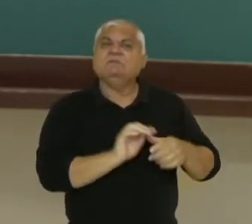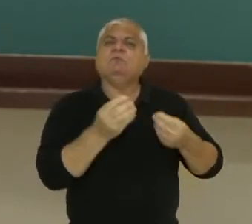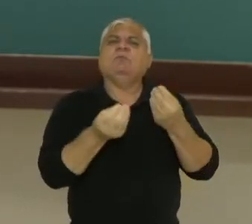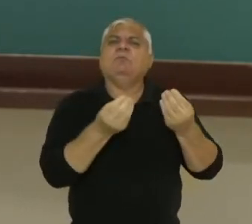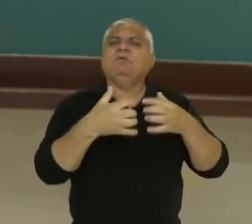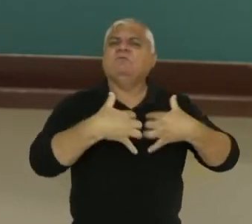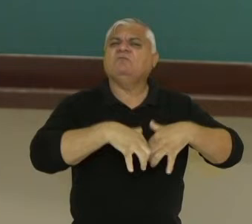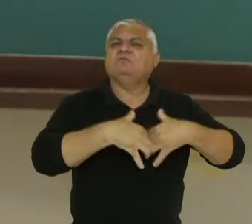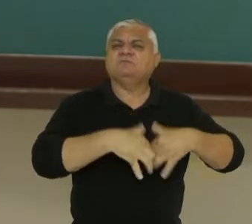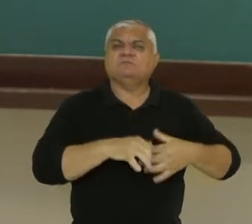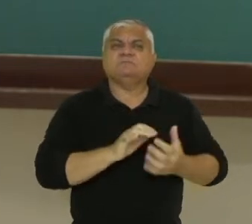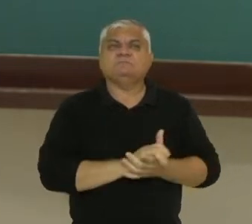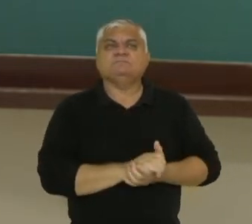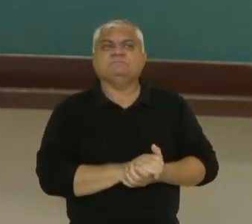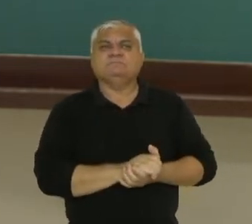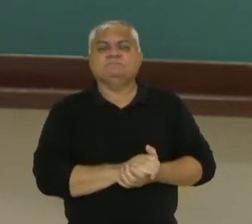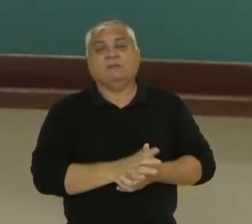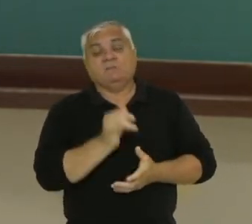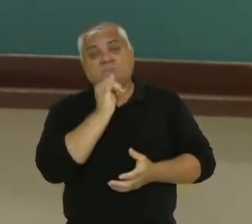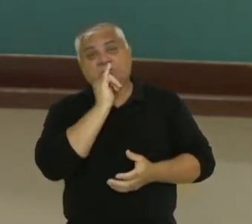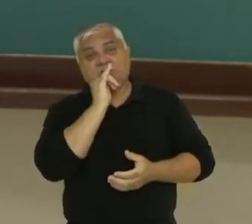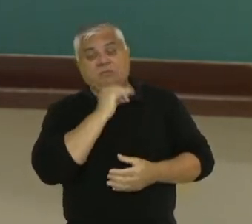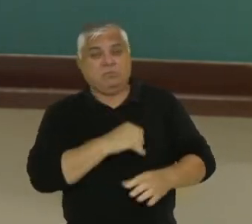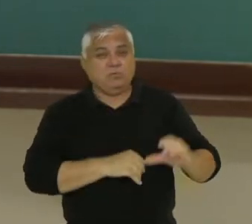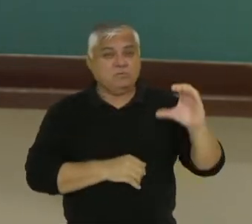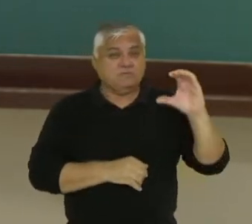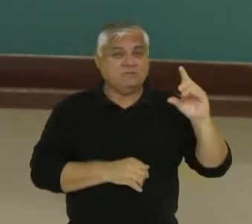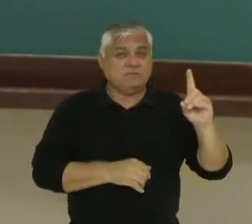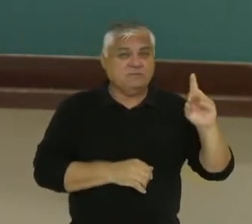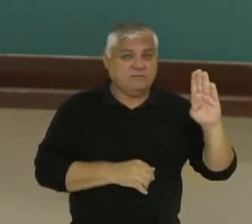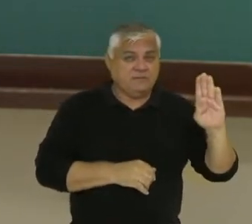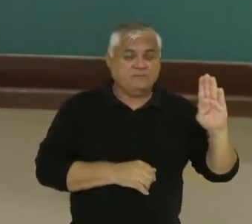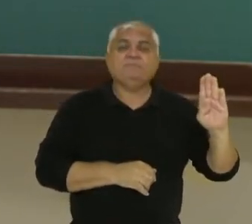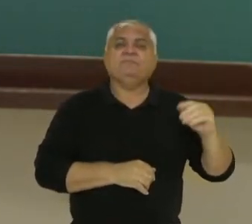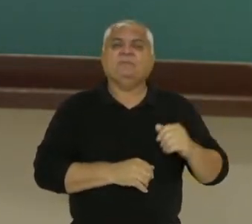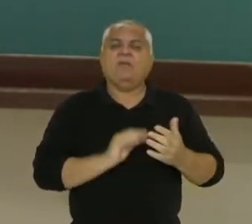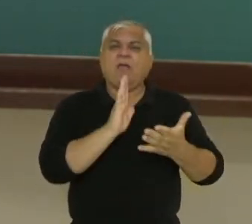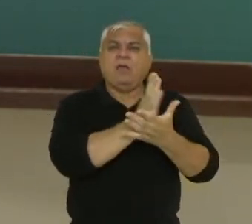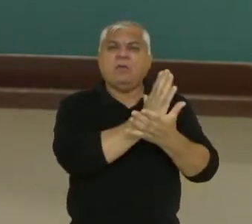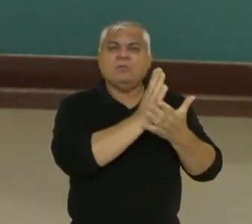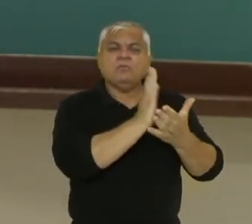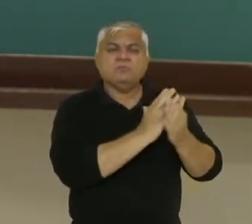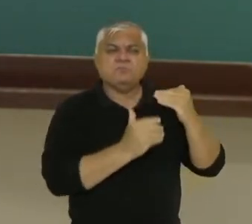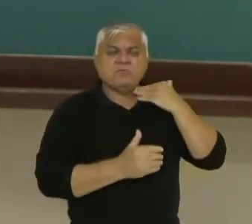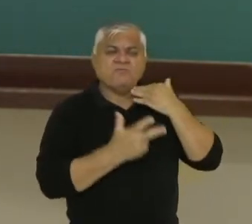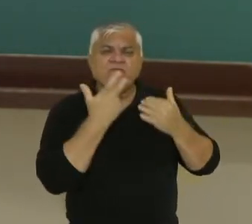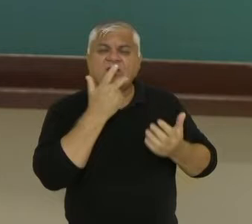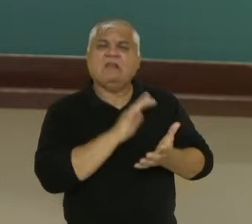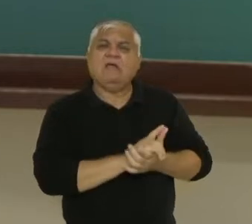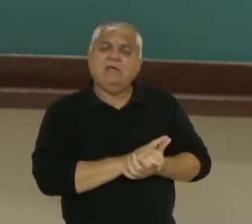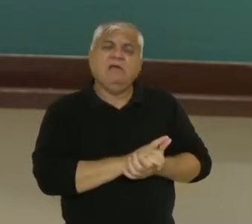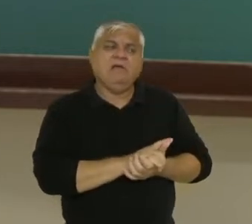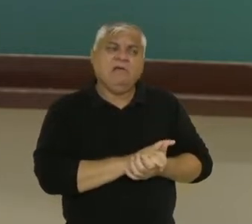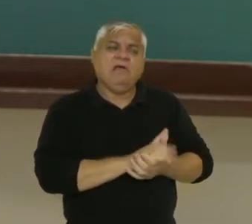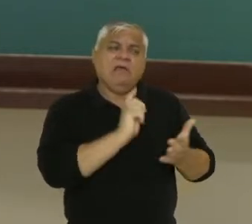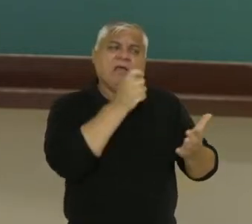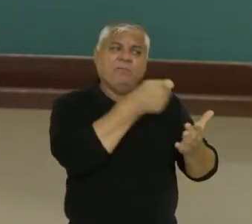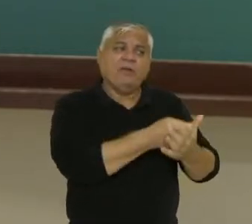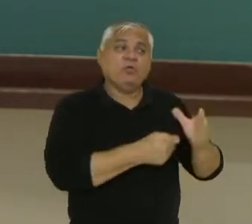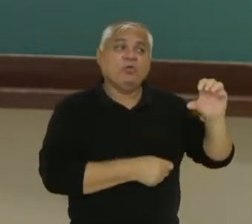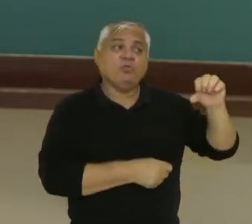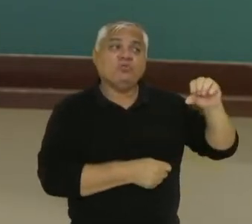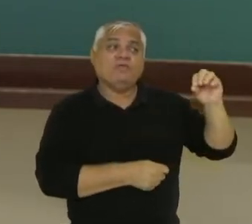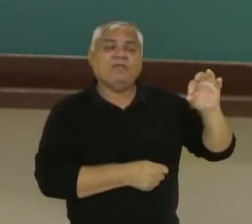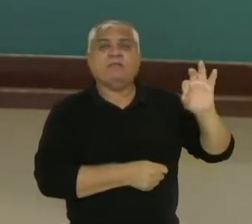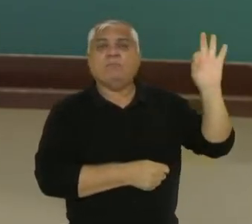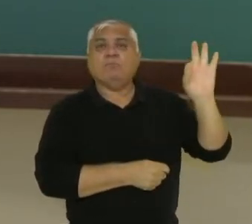funciona. Então, quando a gente ouve falar no CDB, ele diz assim, muitos bancos dizem assim, olha, eu pago 90%